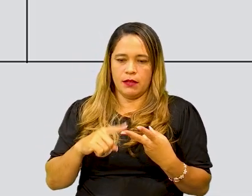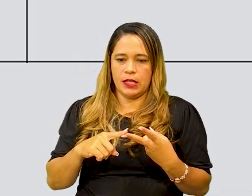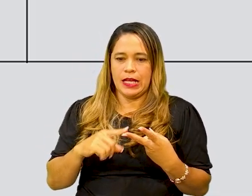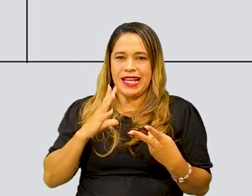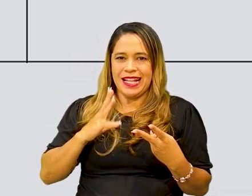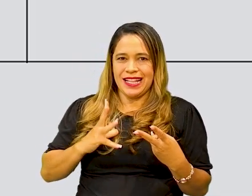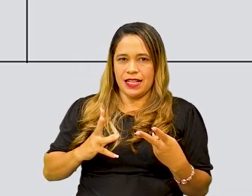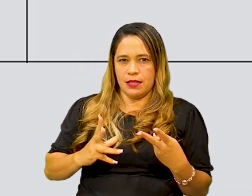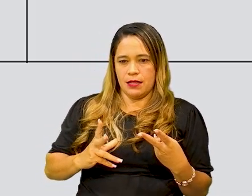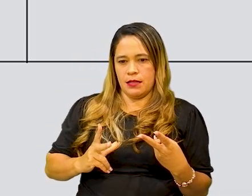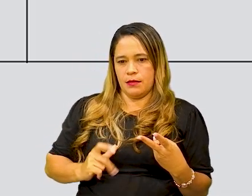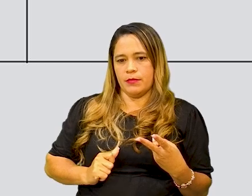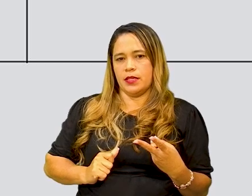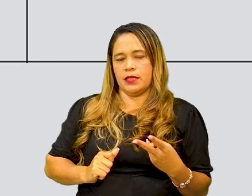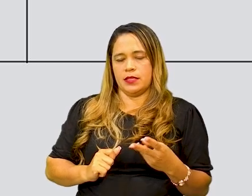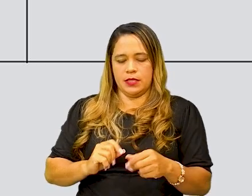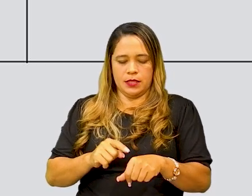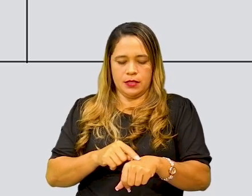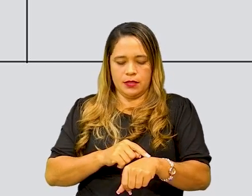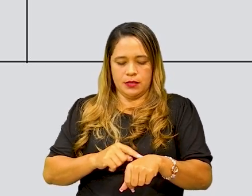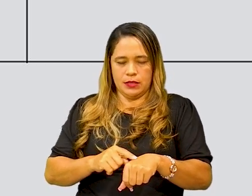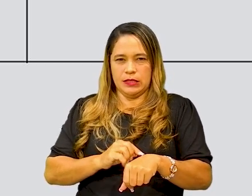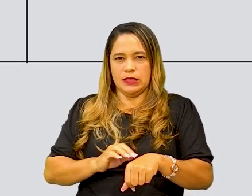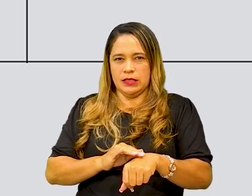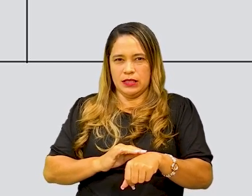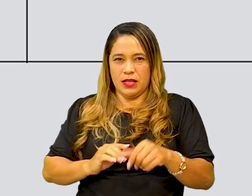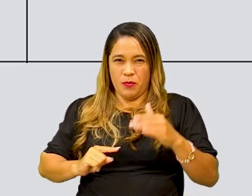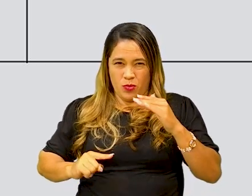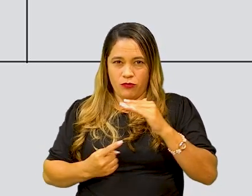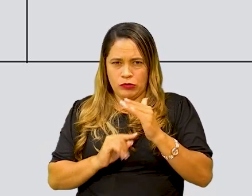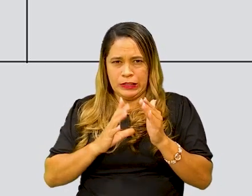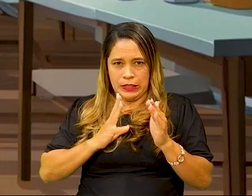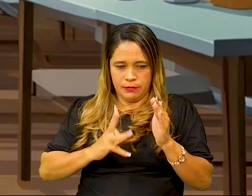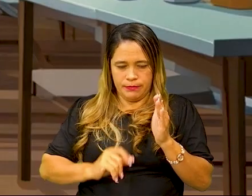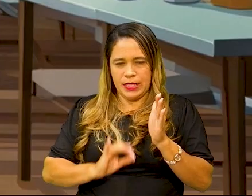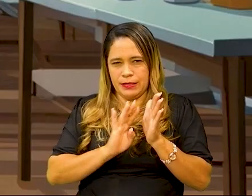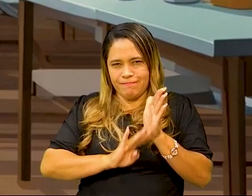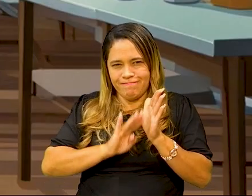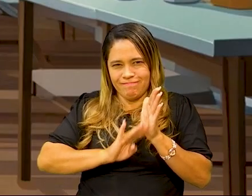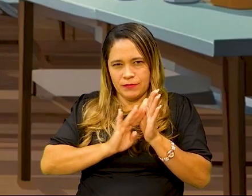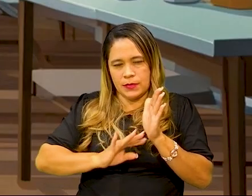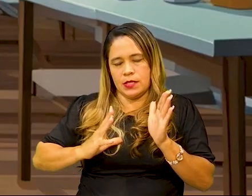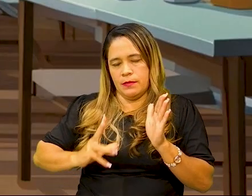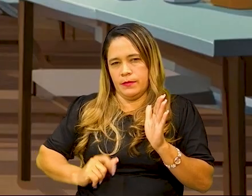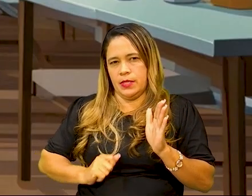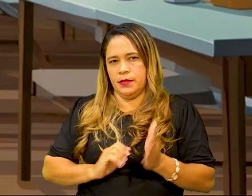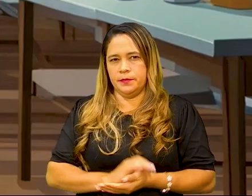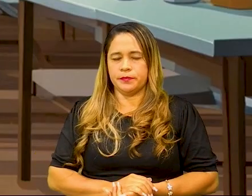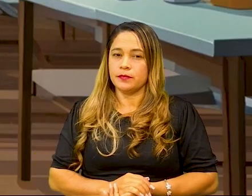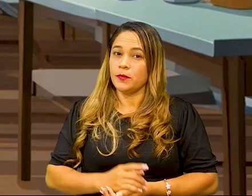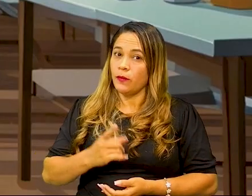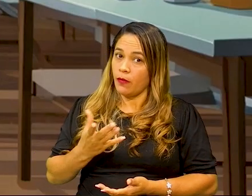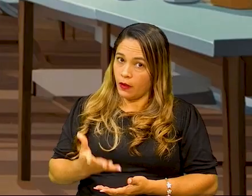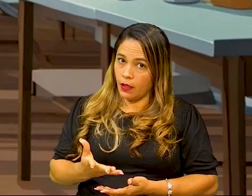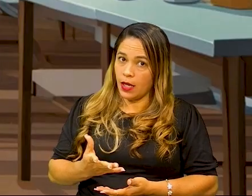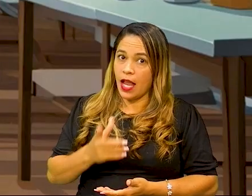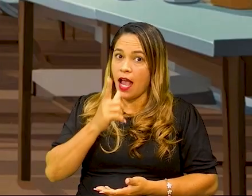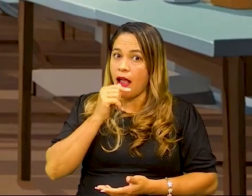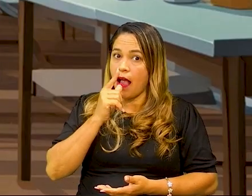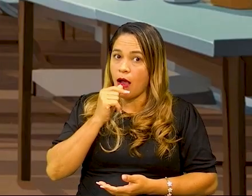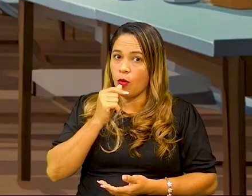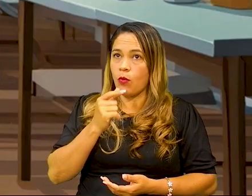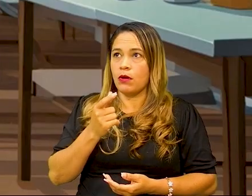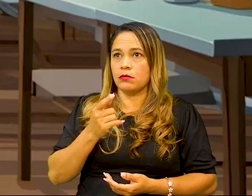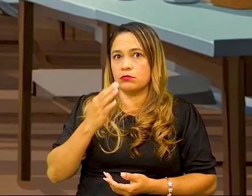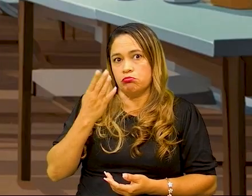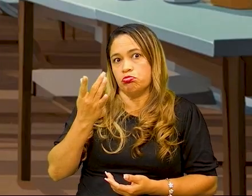limpeza adequada de ferimentos em caso de um ferimento mais profundo. Olha para mim aqui. O ideal é água e sabão, beleza? Então,